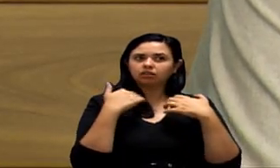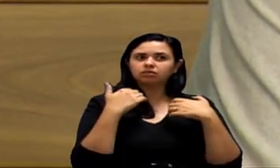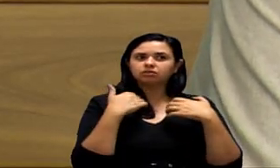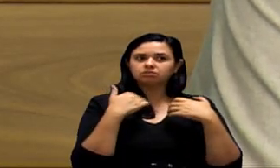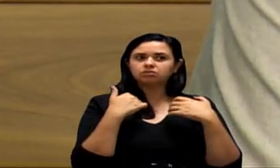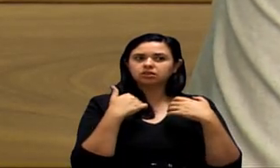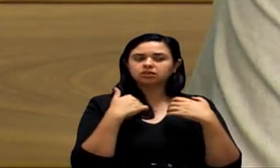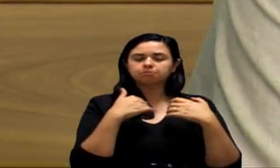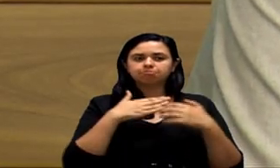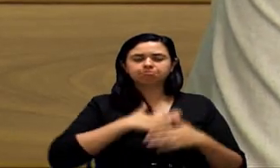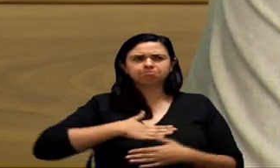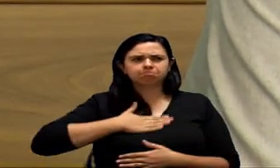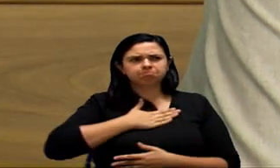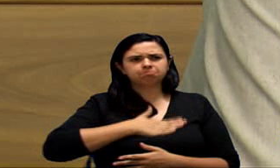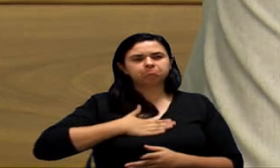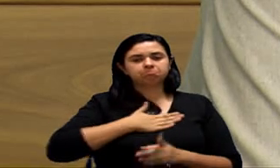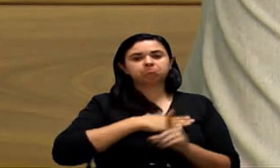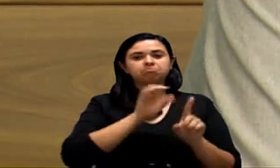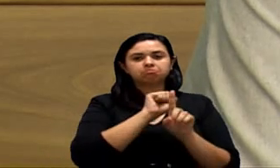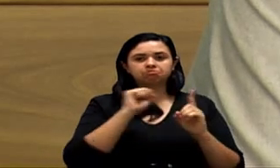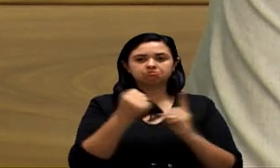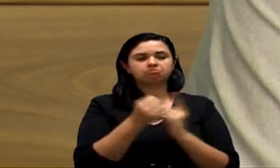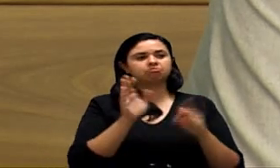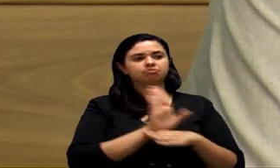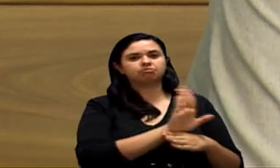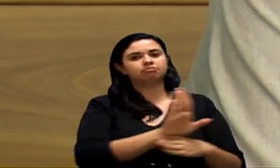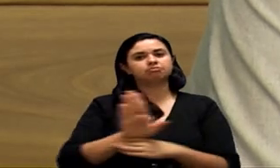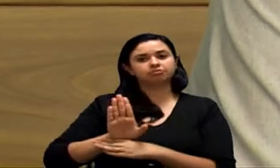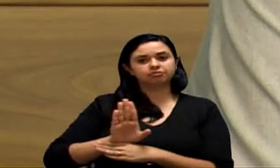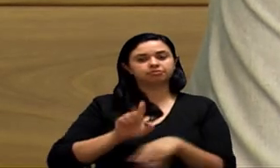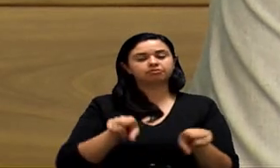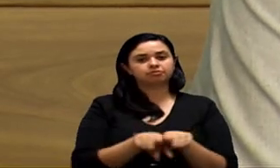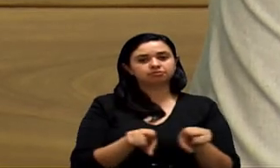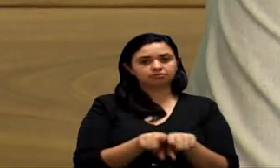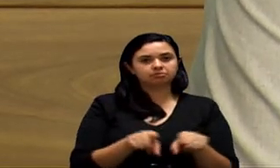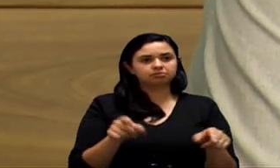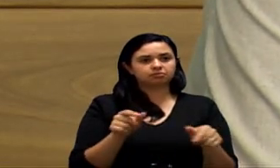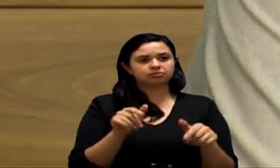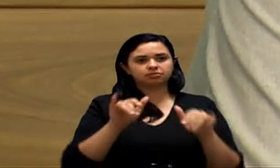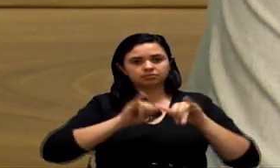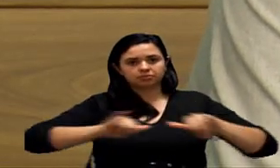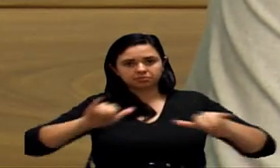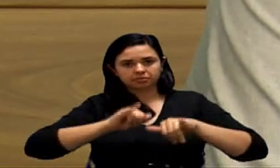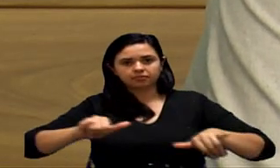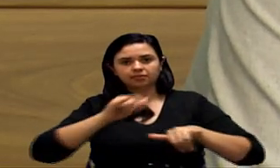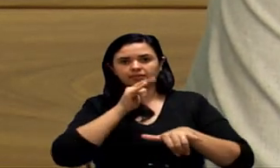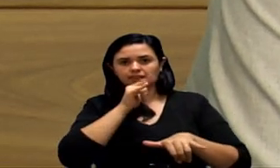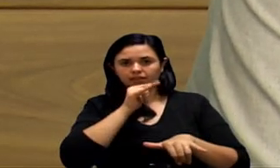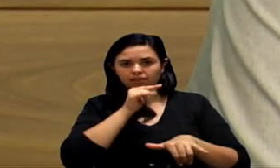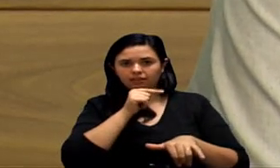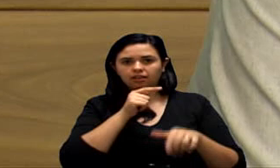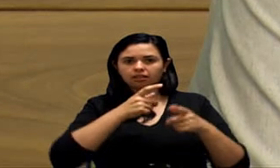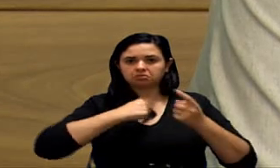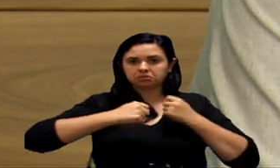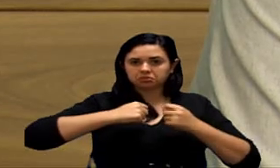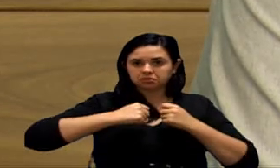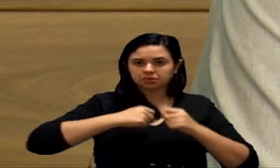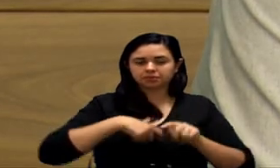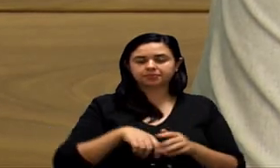e ela faz o trabalho. Ela foi muito conhecida também nas campanhas de água, na época da... Isso, a